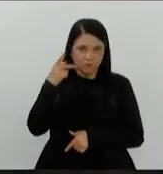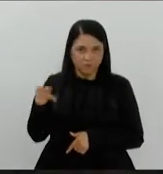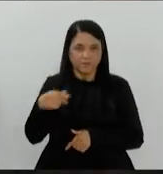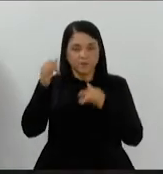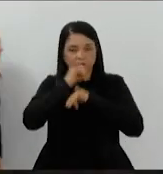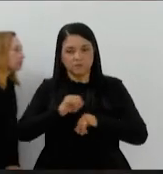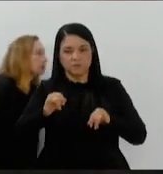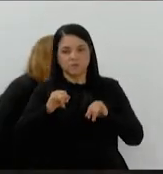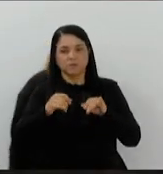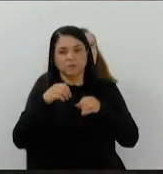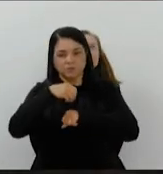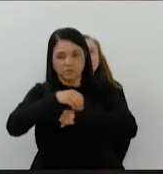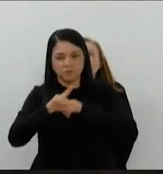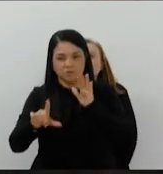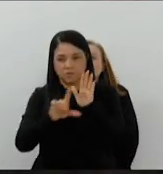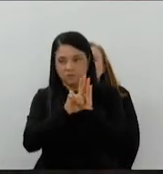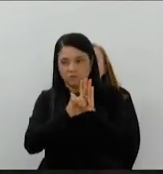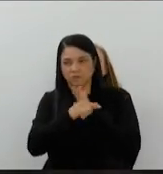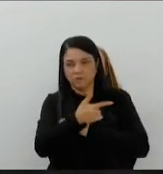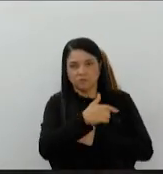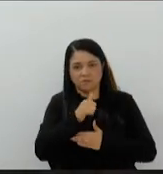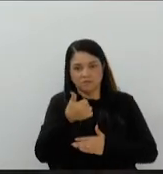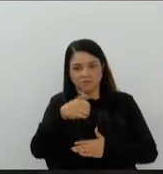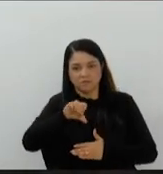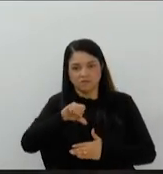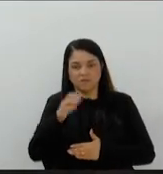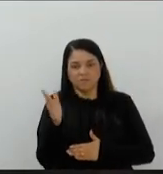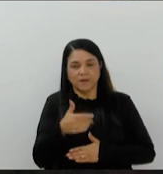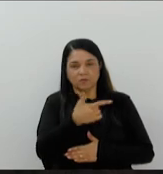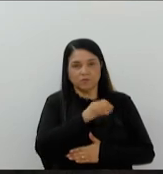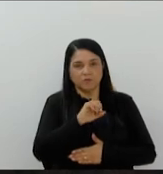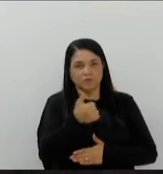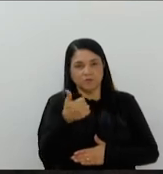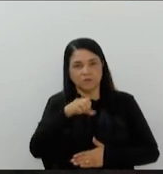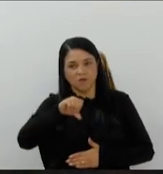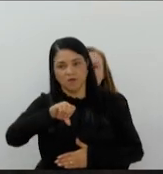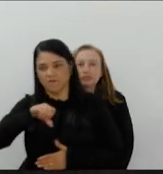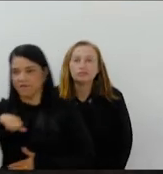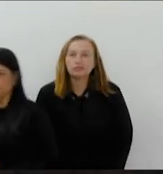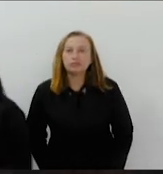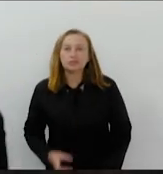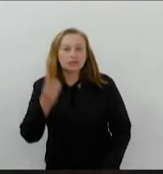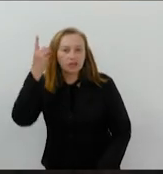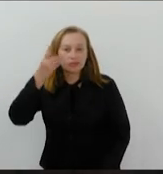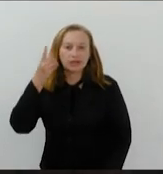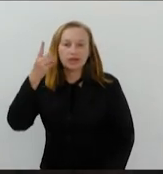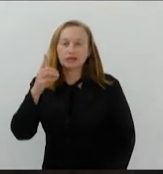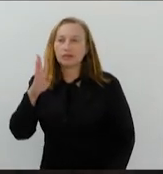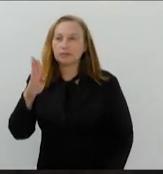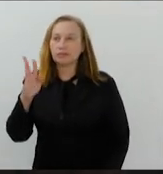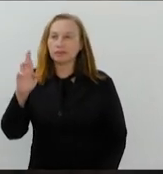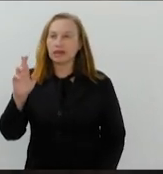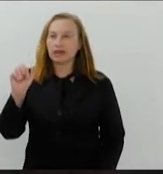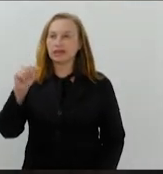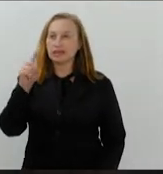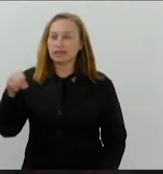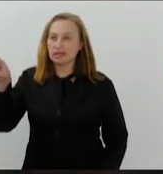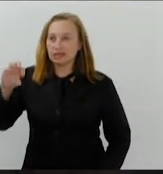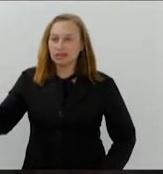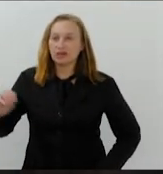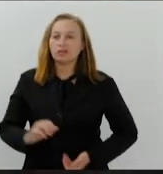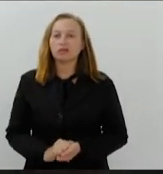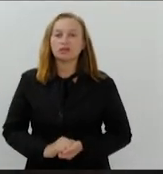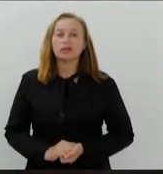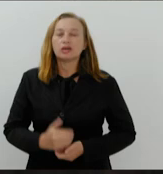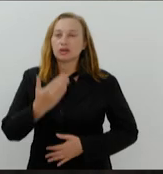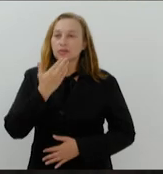Anuncio, indicação legislativa número 219, de 2019, de autoria do deputado Brazão, que solicita ao excelentíssimo